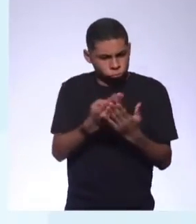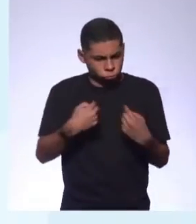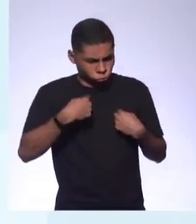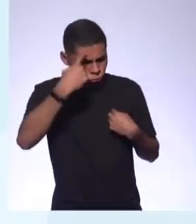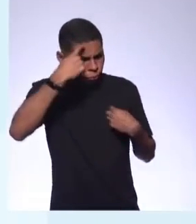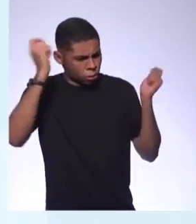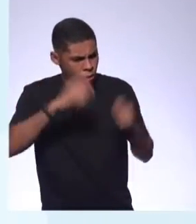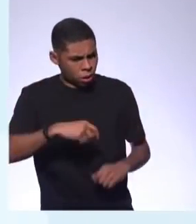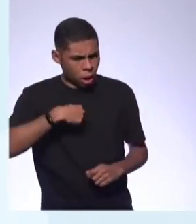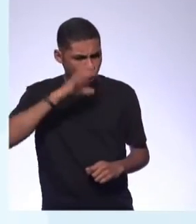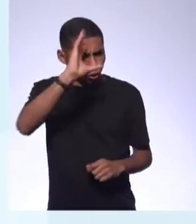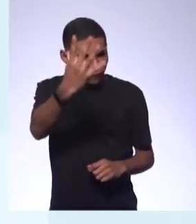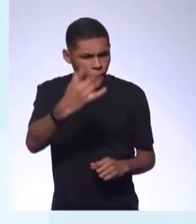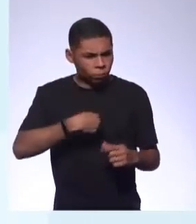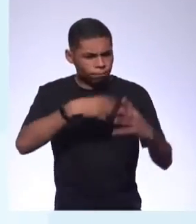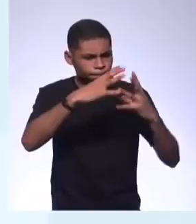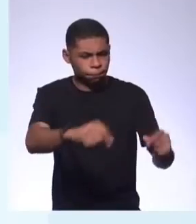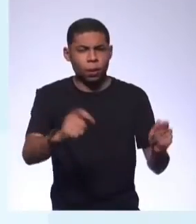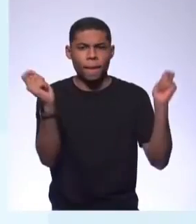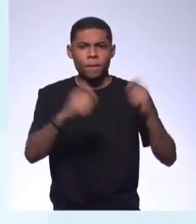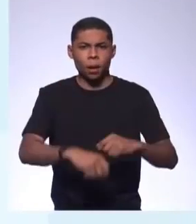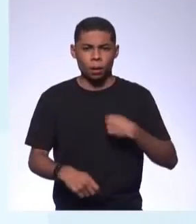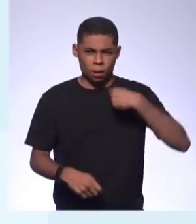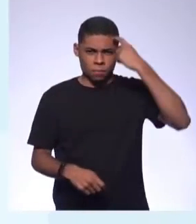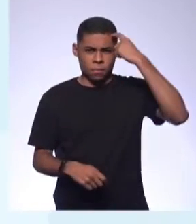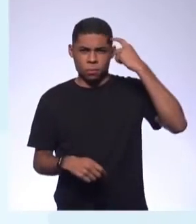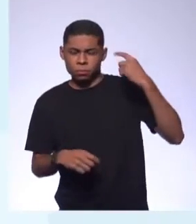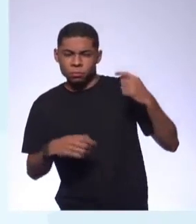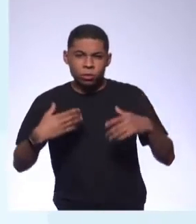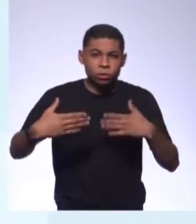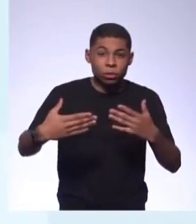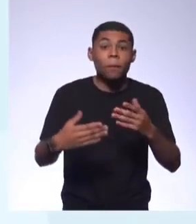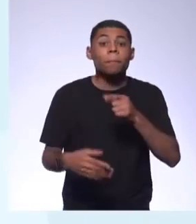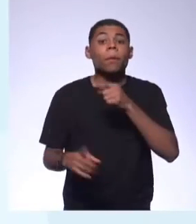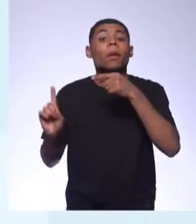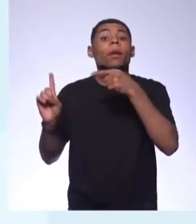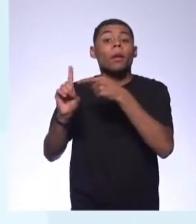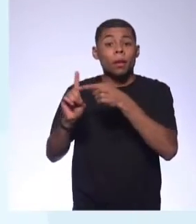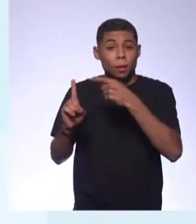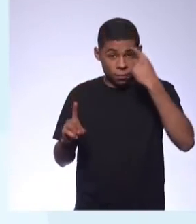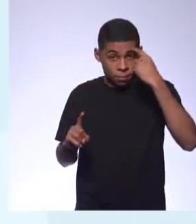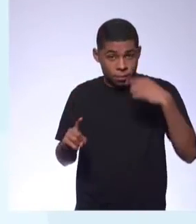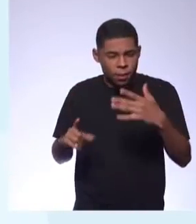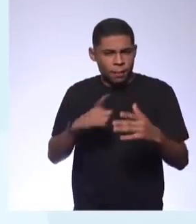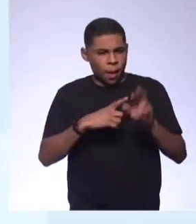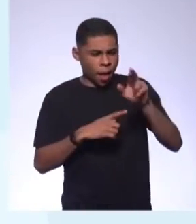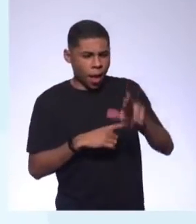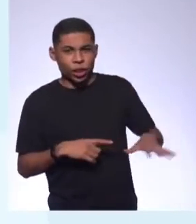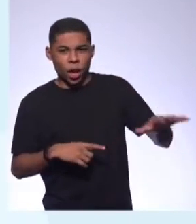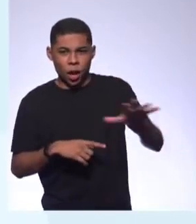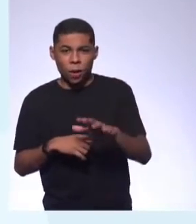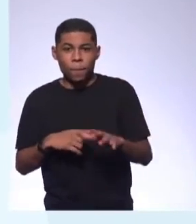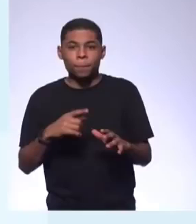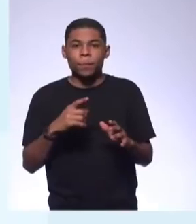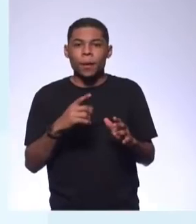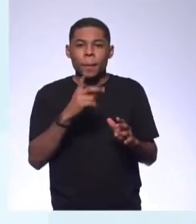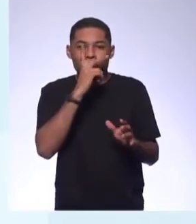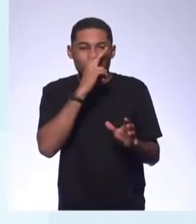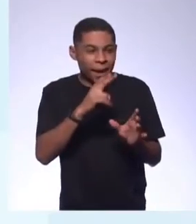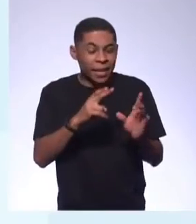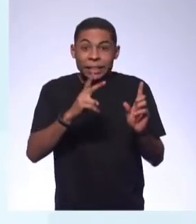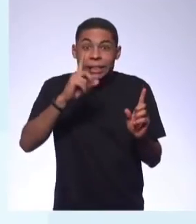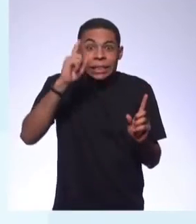da situação, vai fazer um desfile em carro aberto em uma região onde o chicote